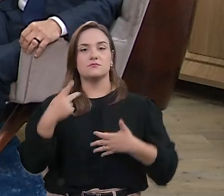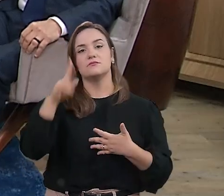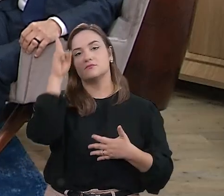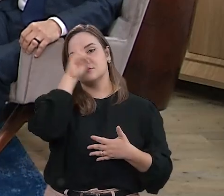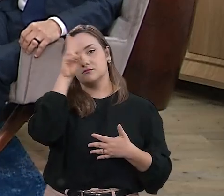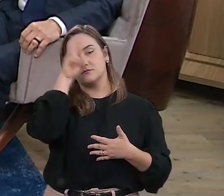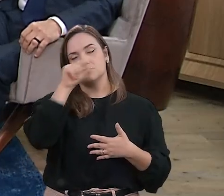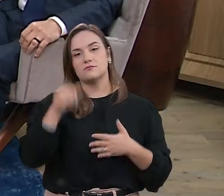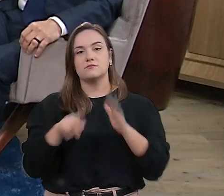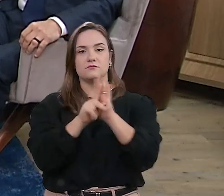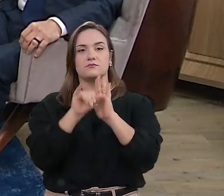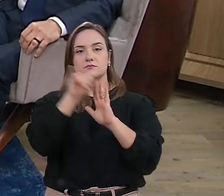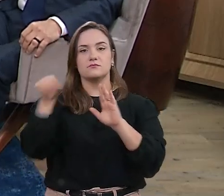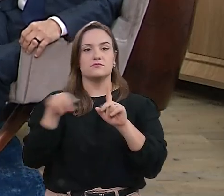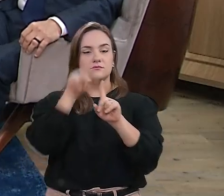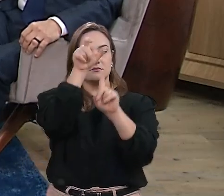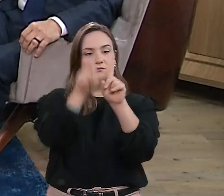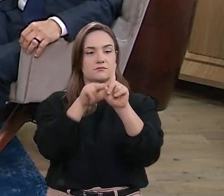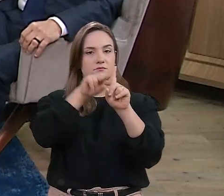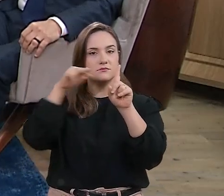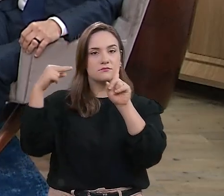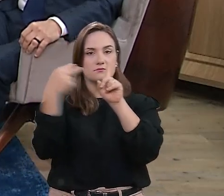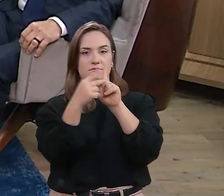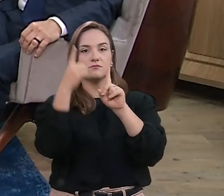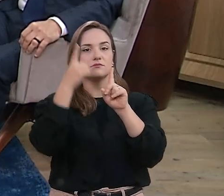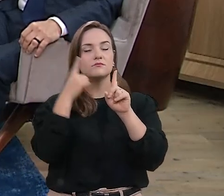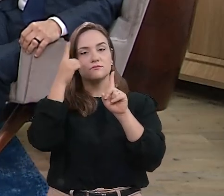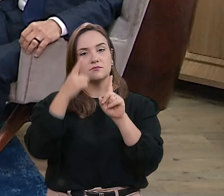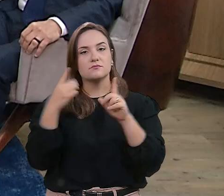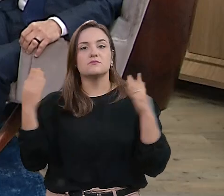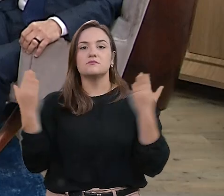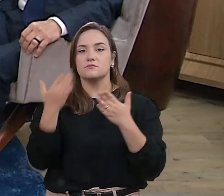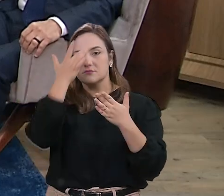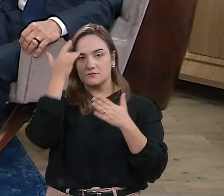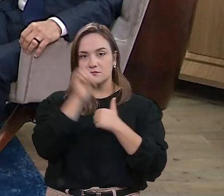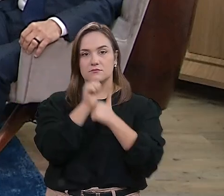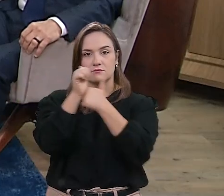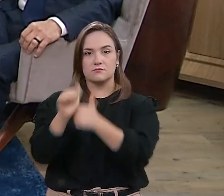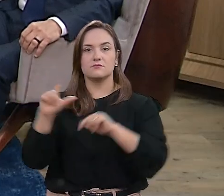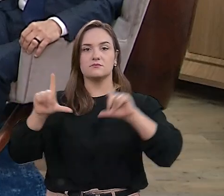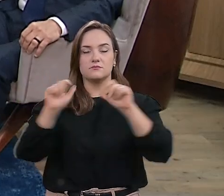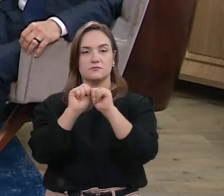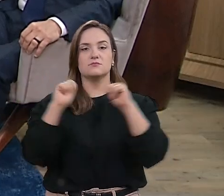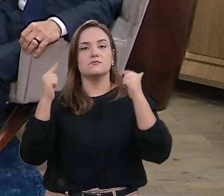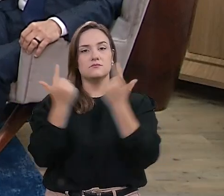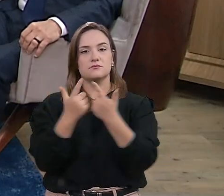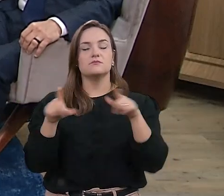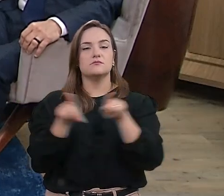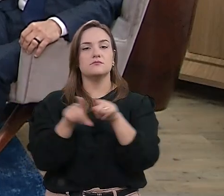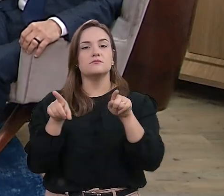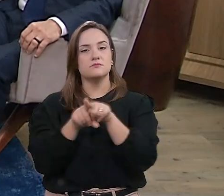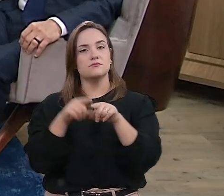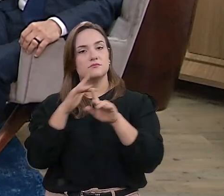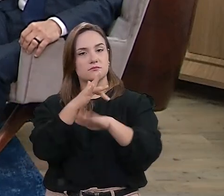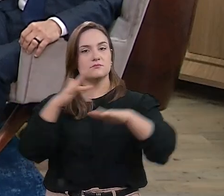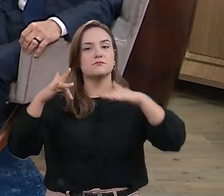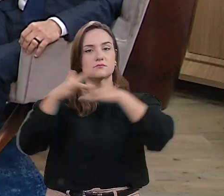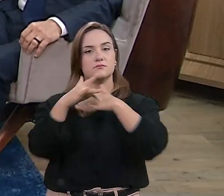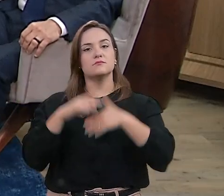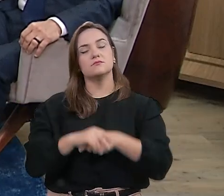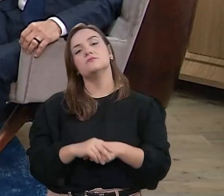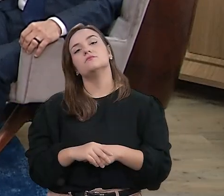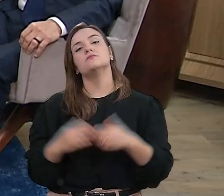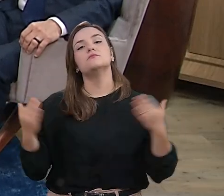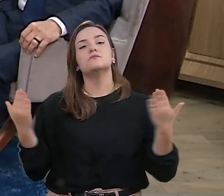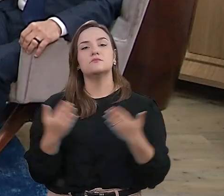história aqui no programa Visão Parlamentar, para as pessoas que nos acompanham de casa, através da TV Assembleia, também pelas nossas redes sociais. E